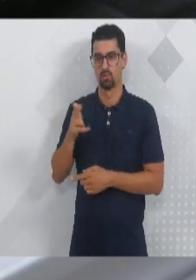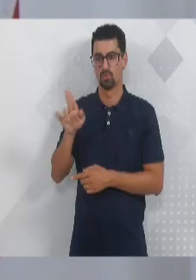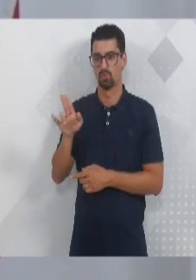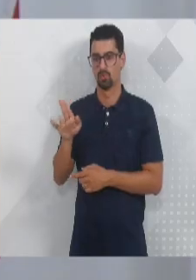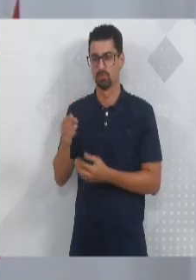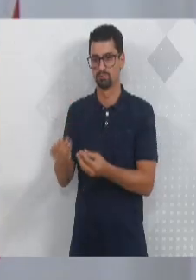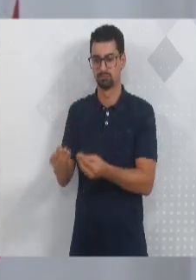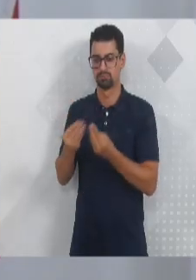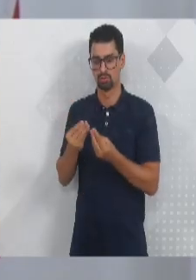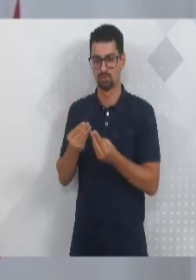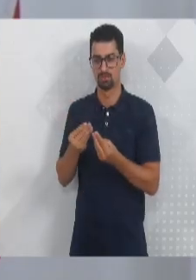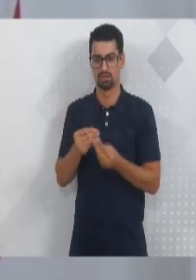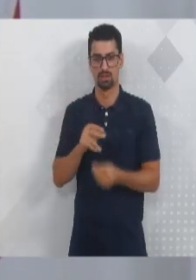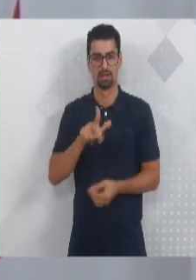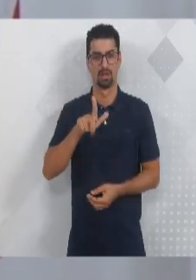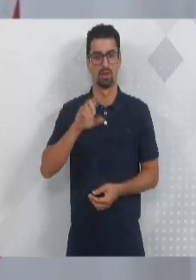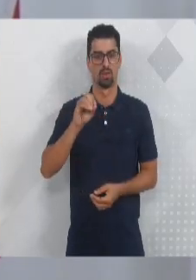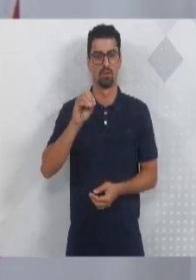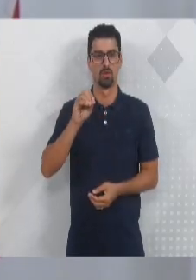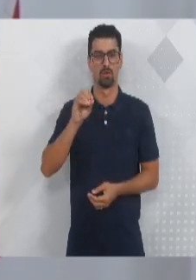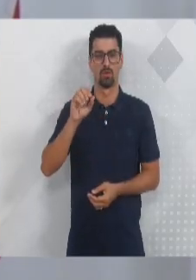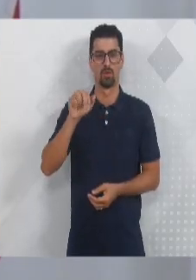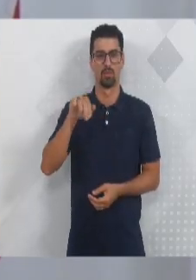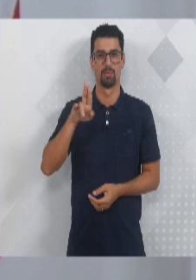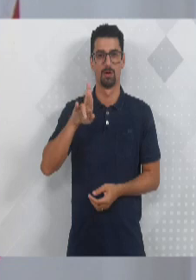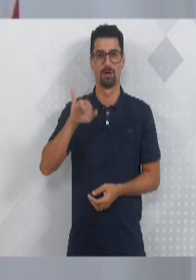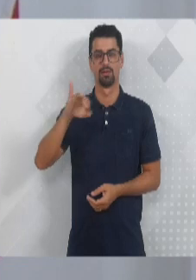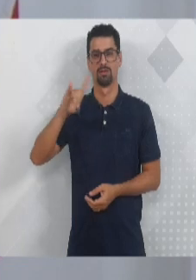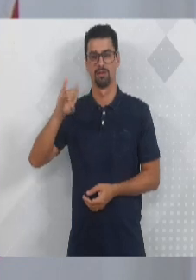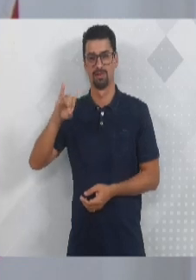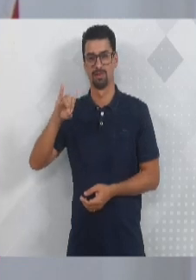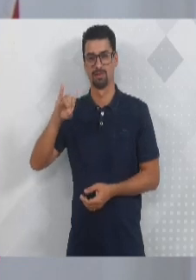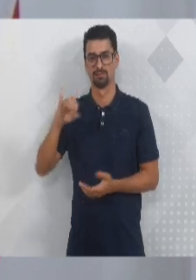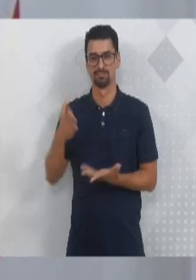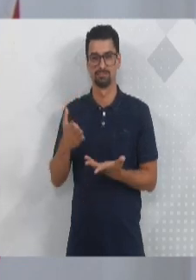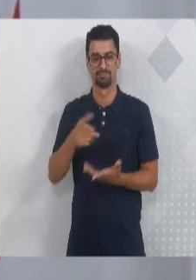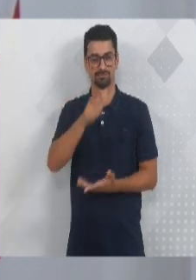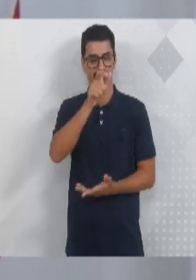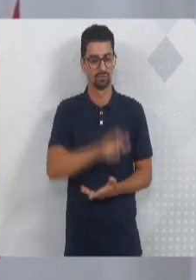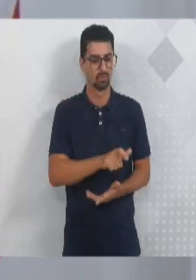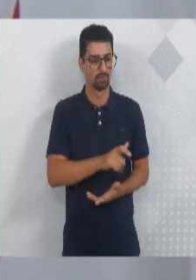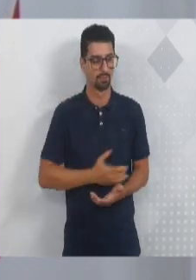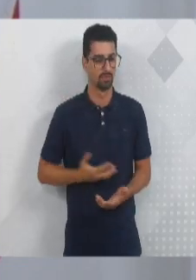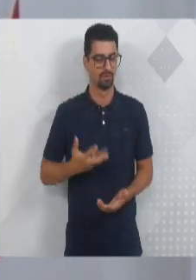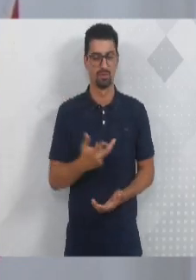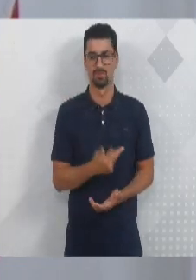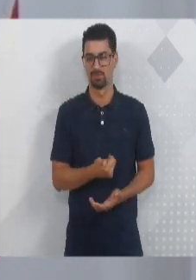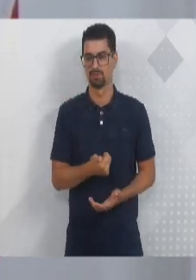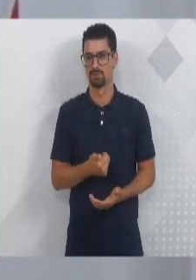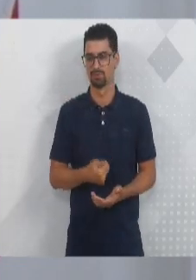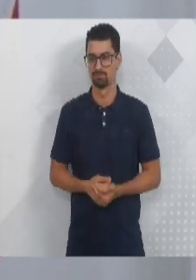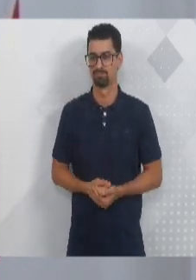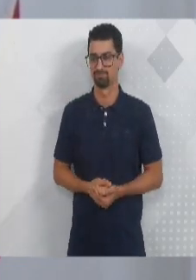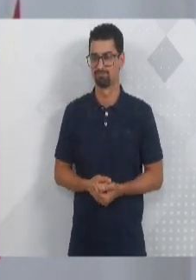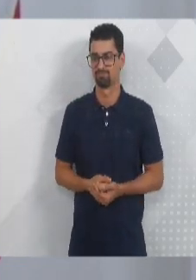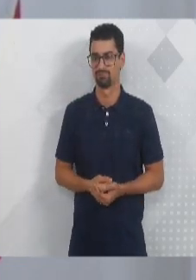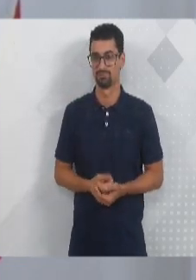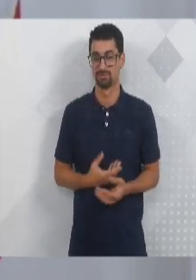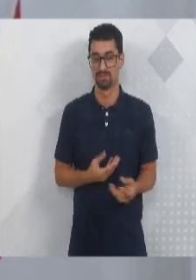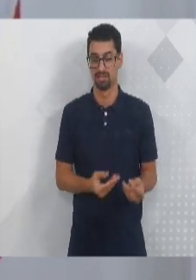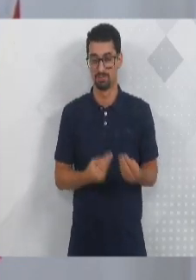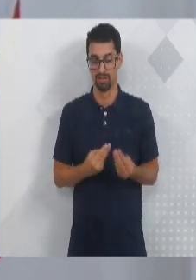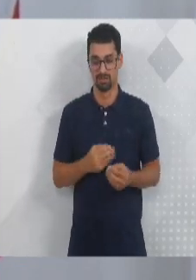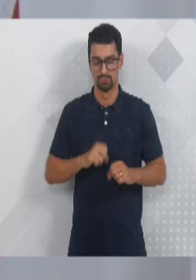trouxe o seu lombarde essa criatura incrível que tem me D